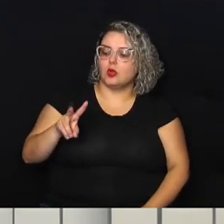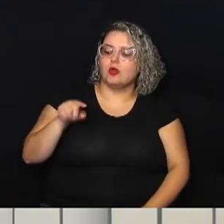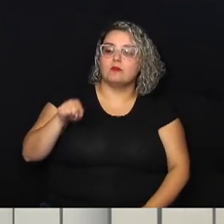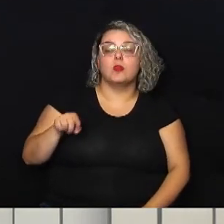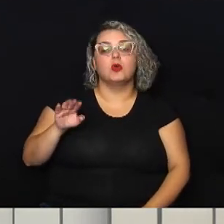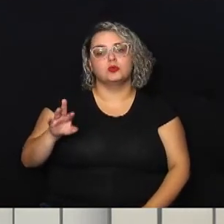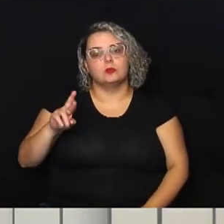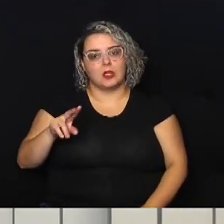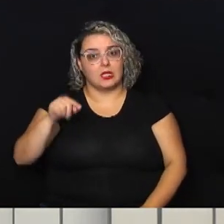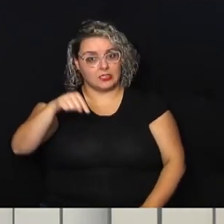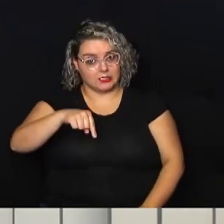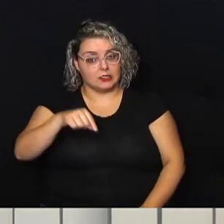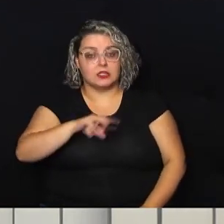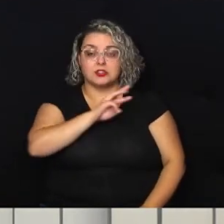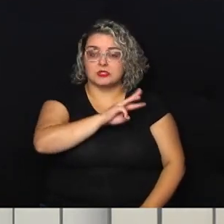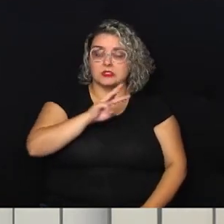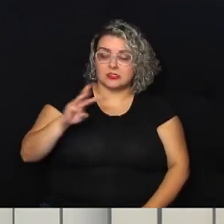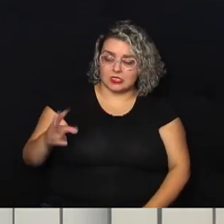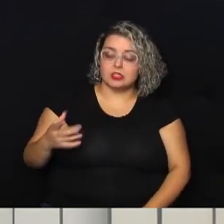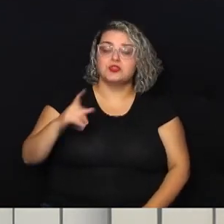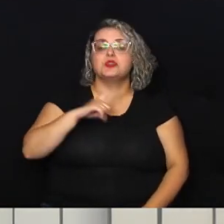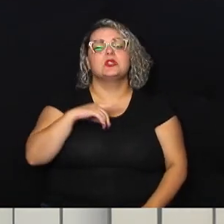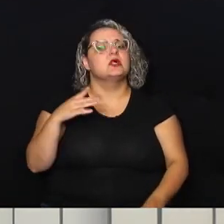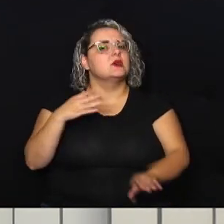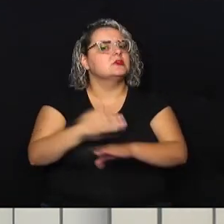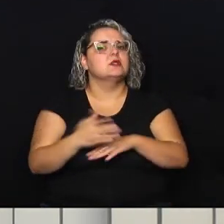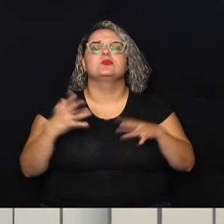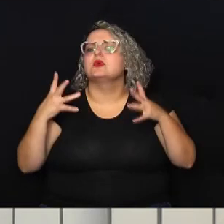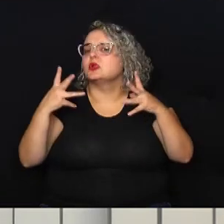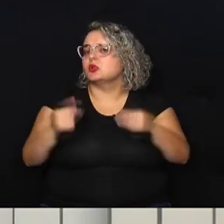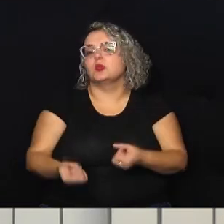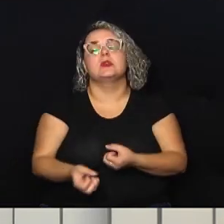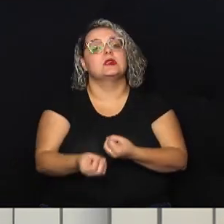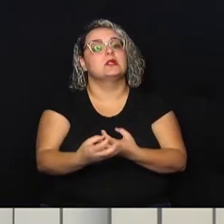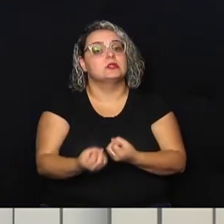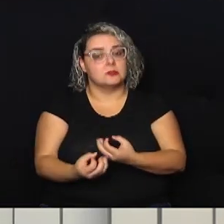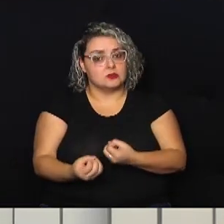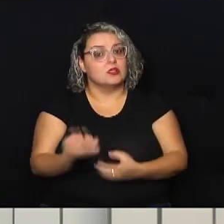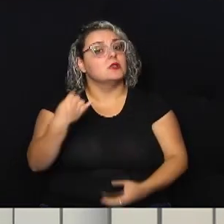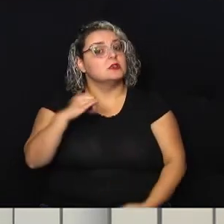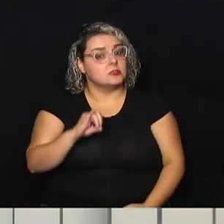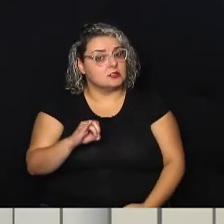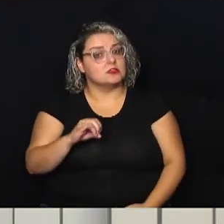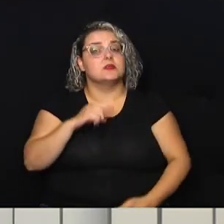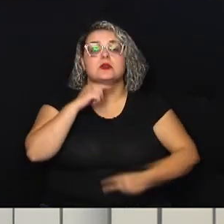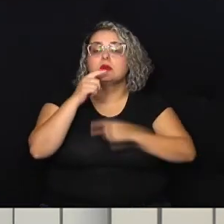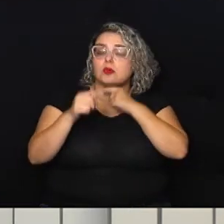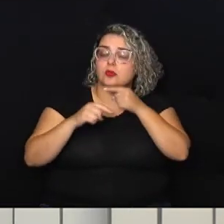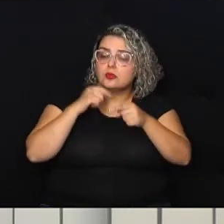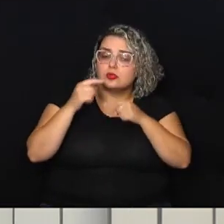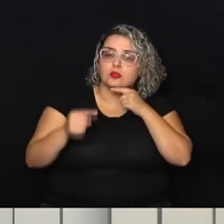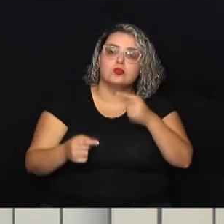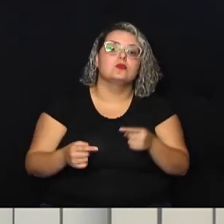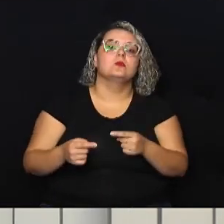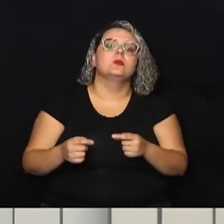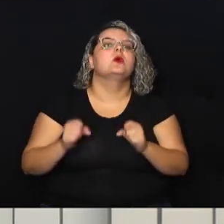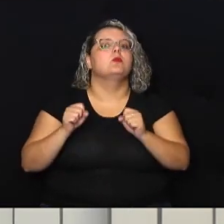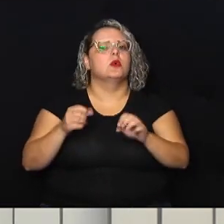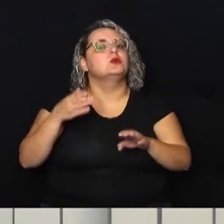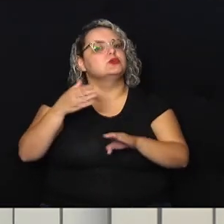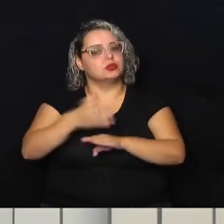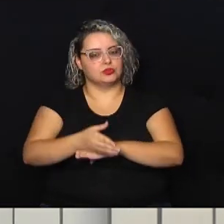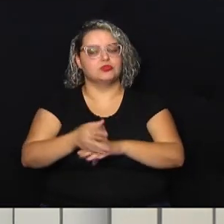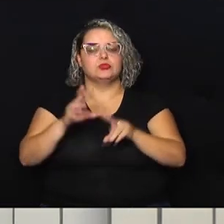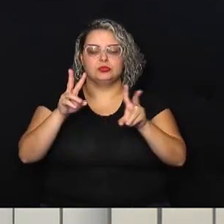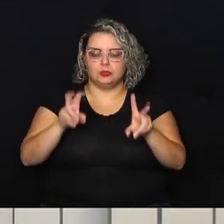vacina.campinas.sp.gov.br. Neste site você tem acesso a todas as informações, caso você fique ainda com alguma dúvida sobre